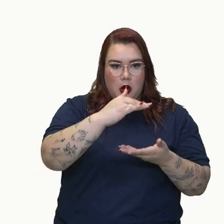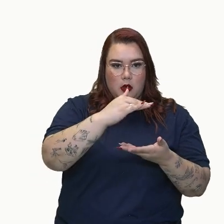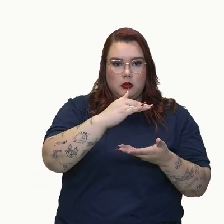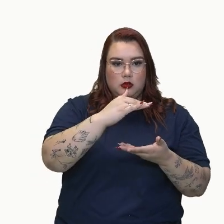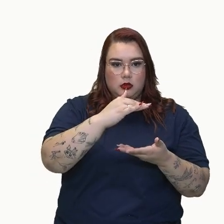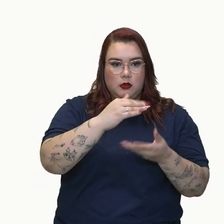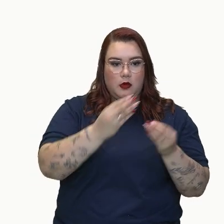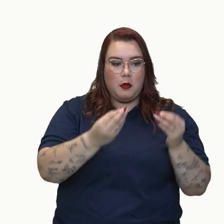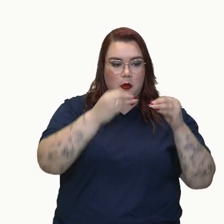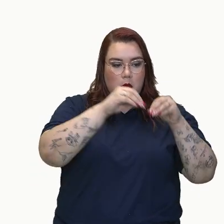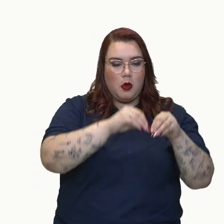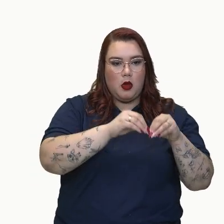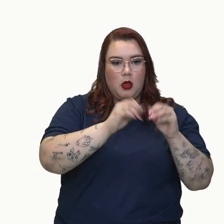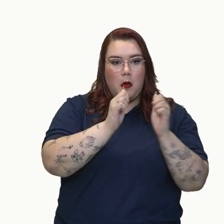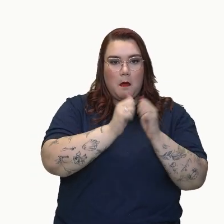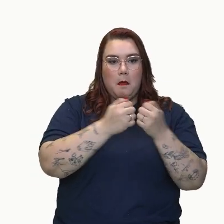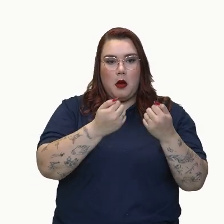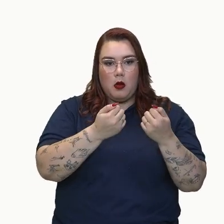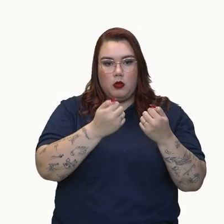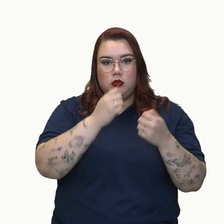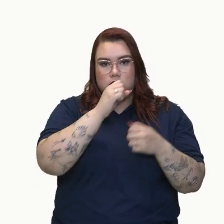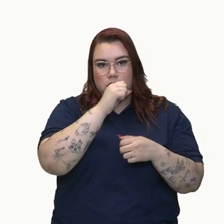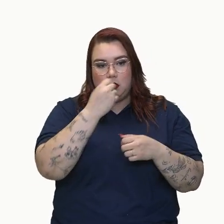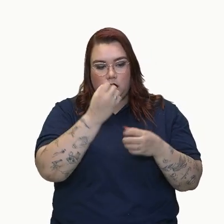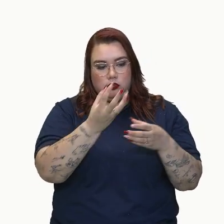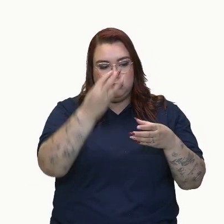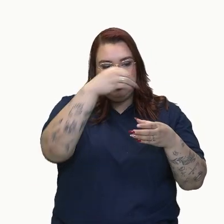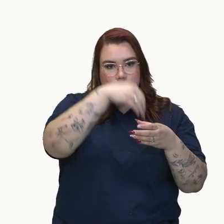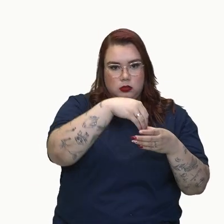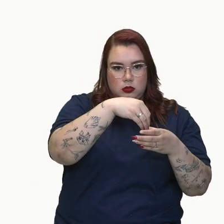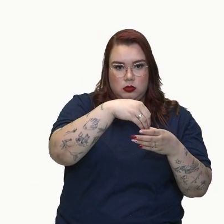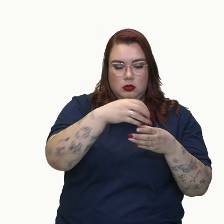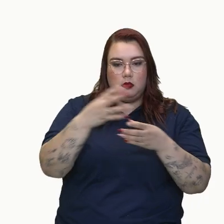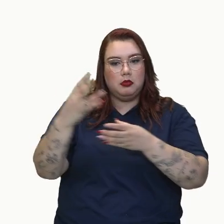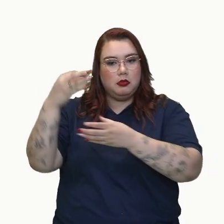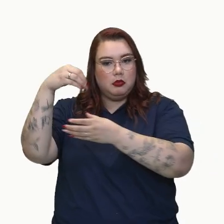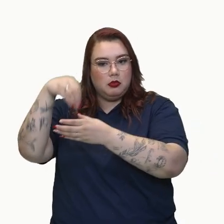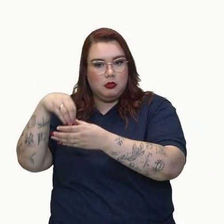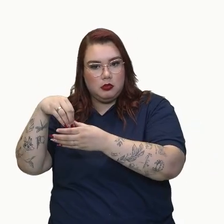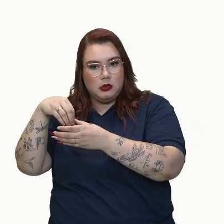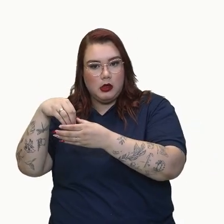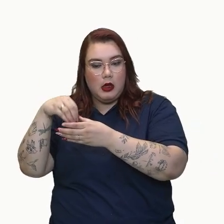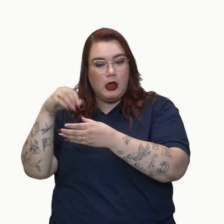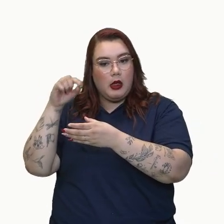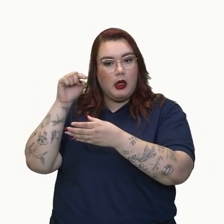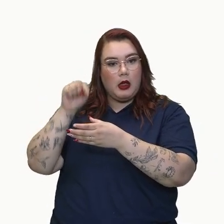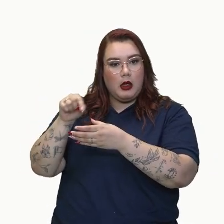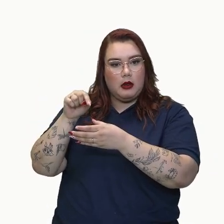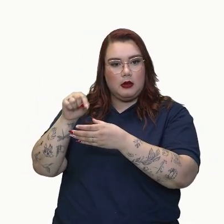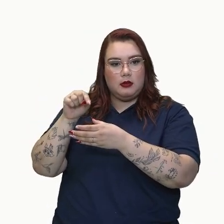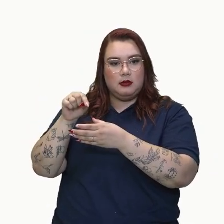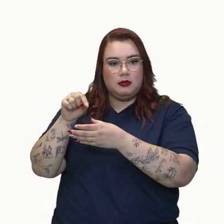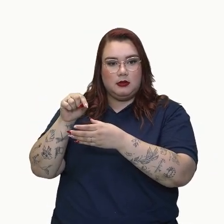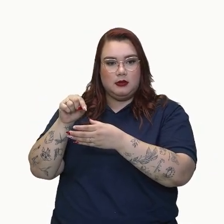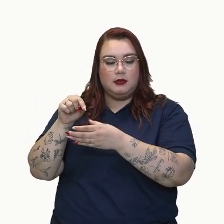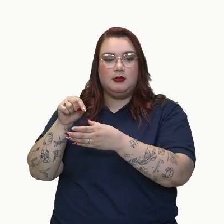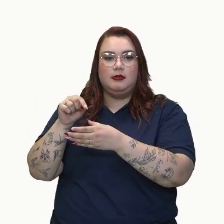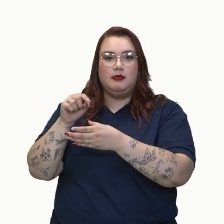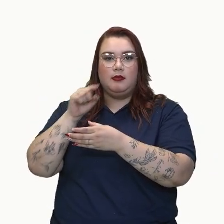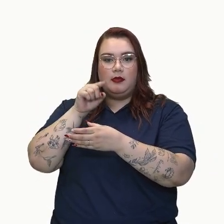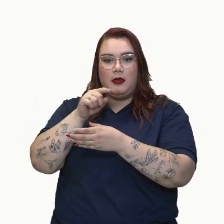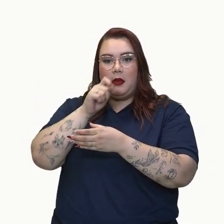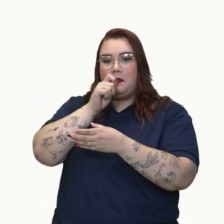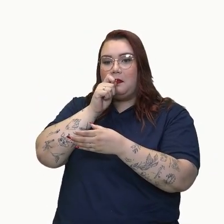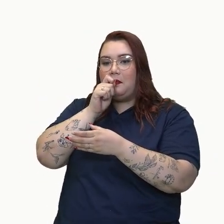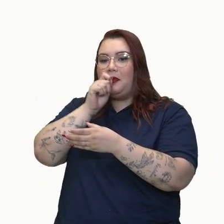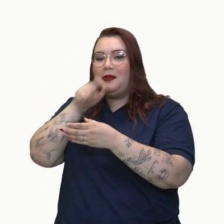pão, outro pão. E em um deles você vai cuspir. Quando você cuspir, o